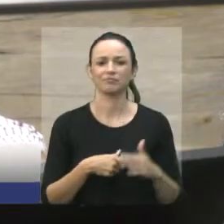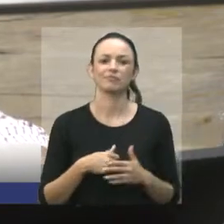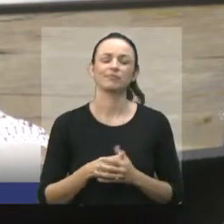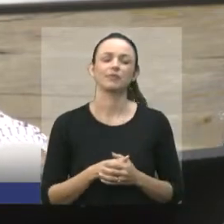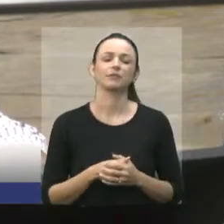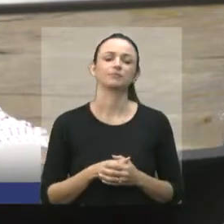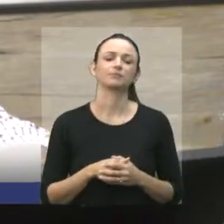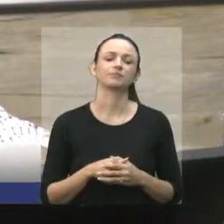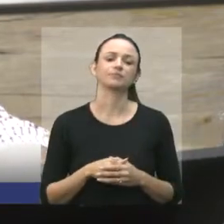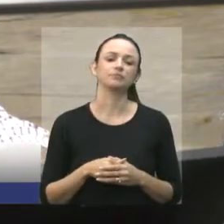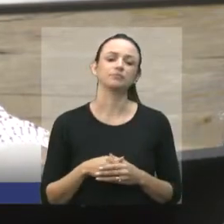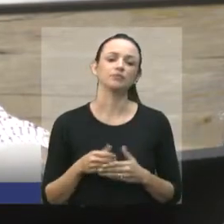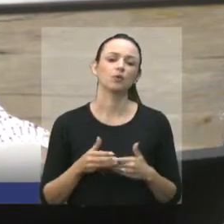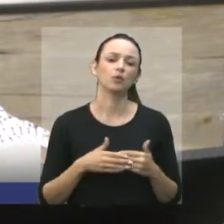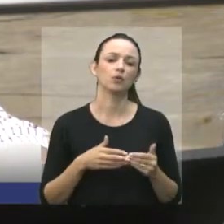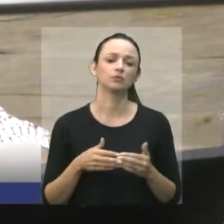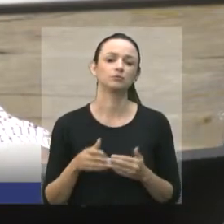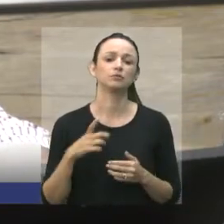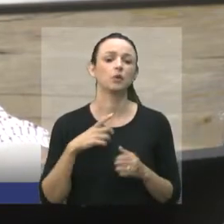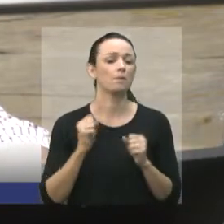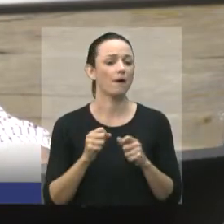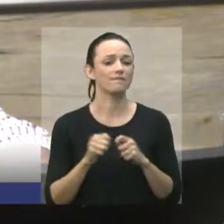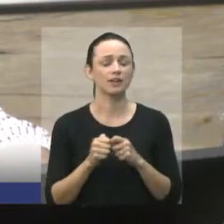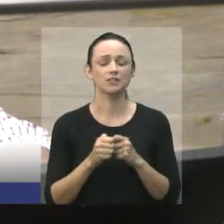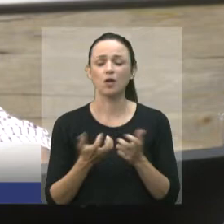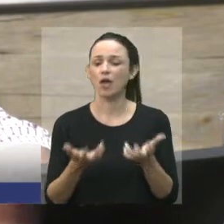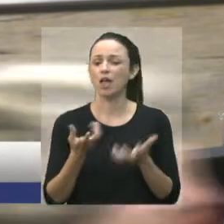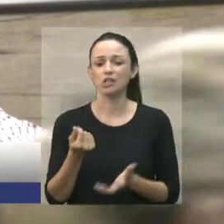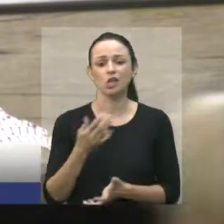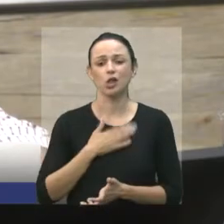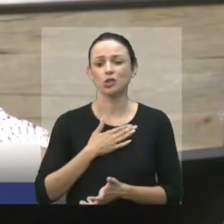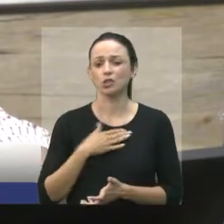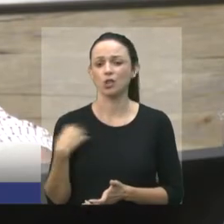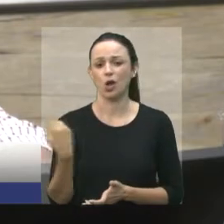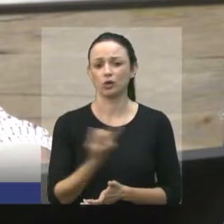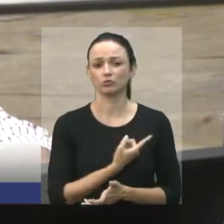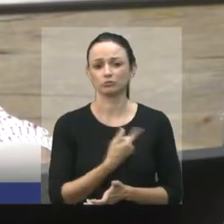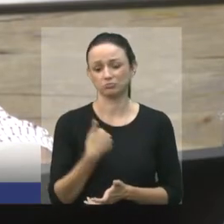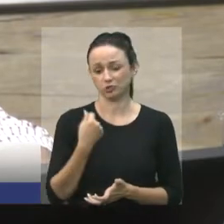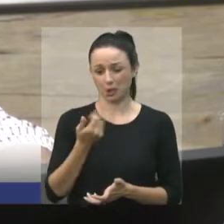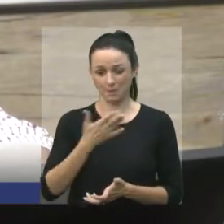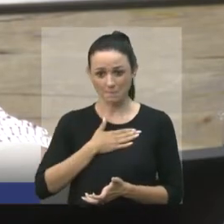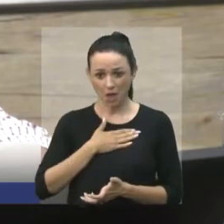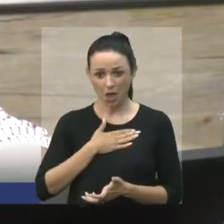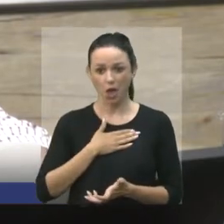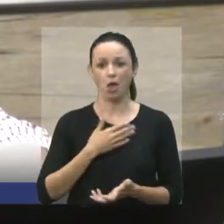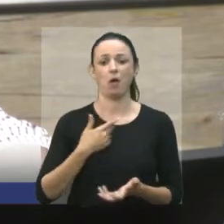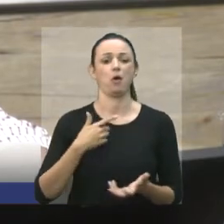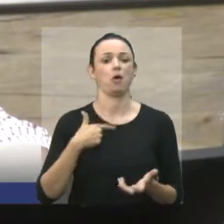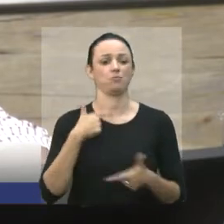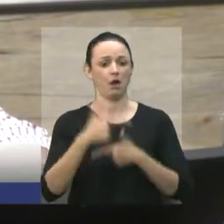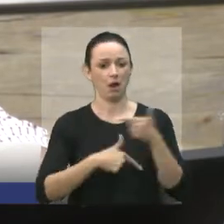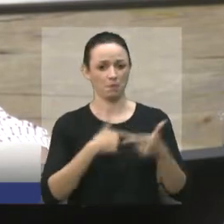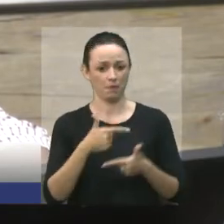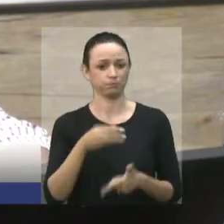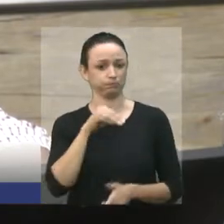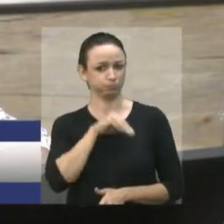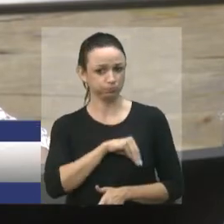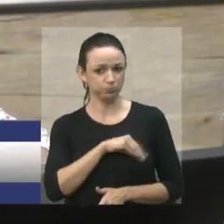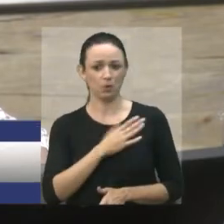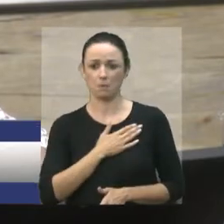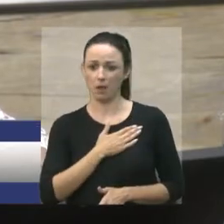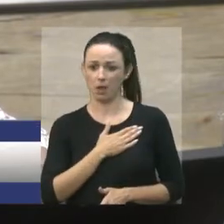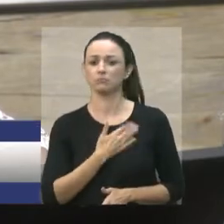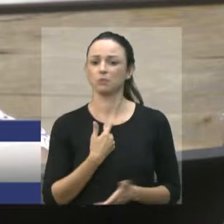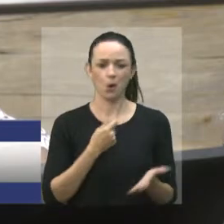empresário ou como qualquer um, a gente pode fazer o que quiser com o nosso dinheiro. Eu ganhei, o dinheiro é lícito, eu tenho meu salário, eu